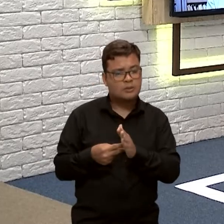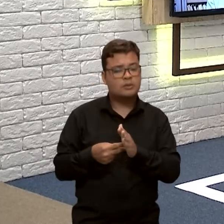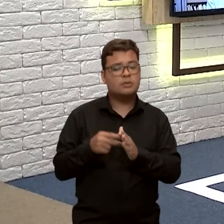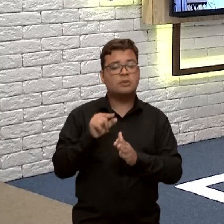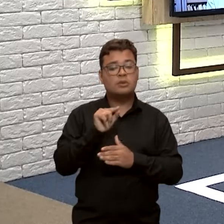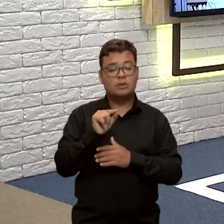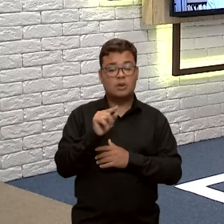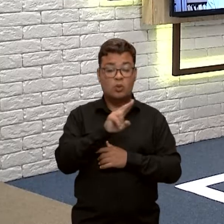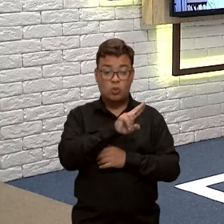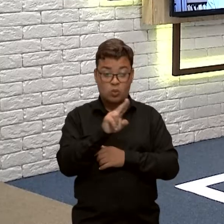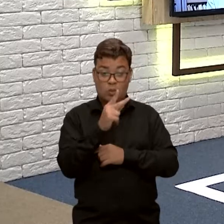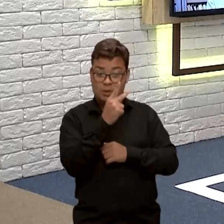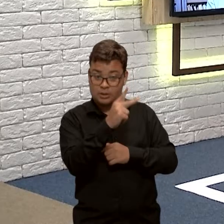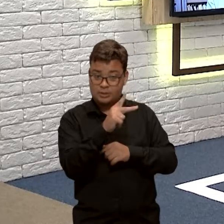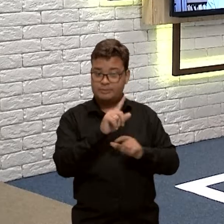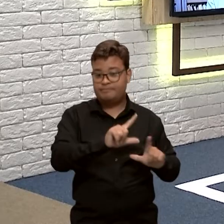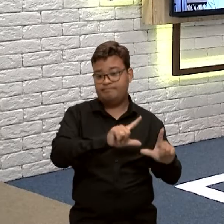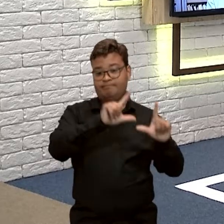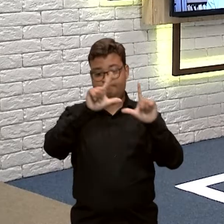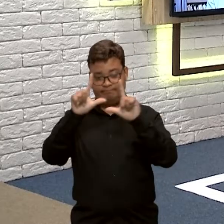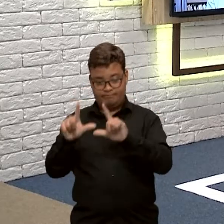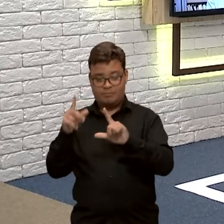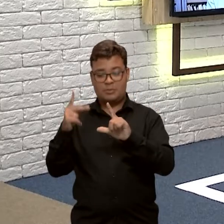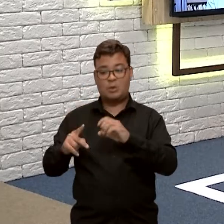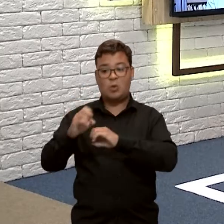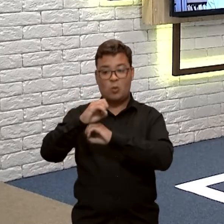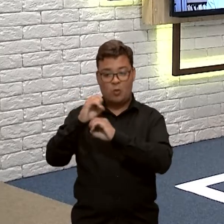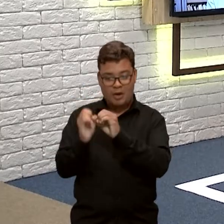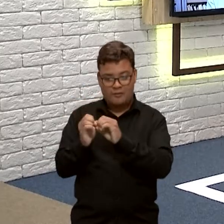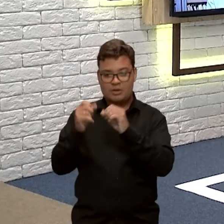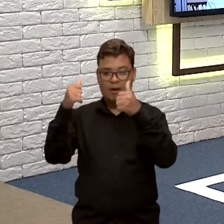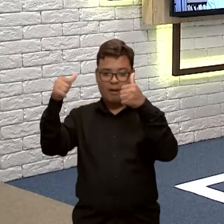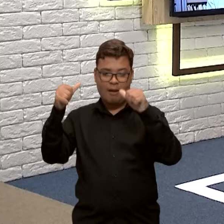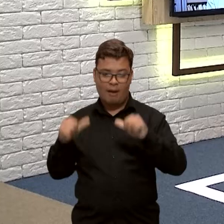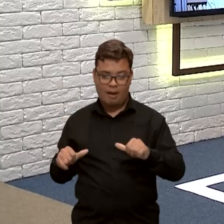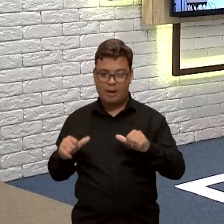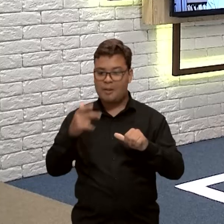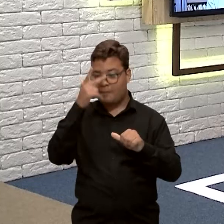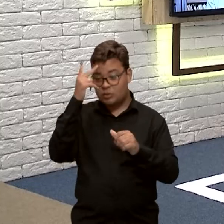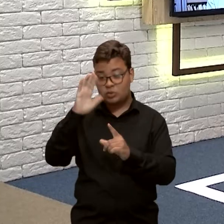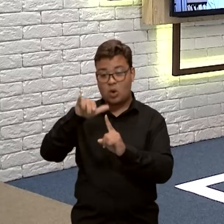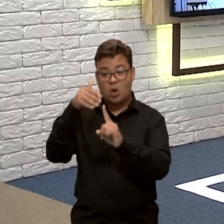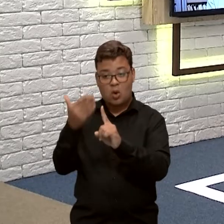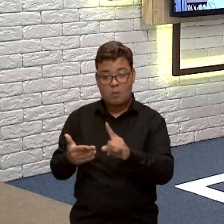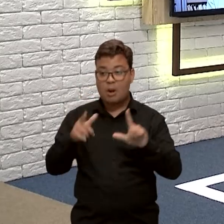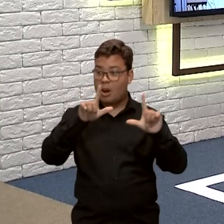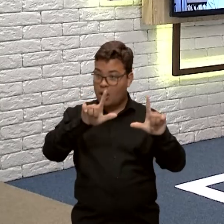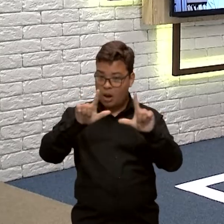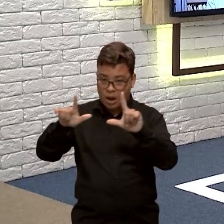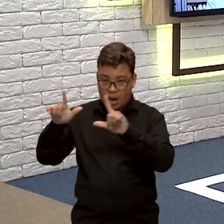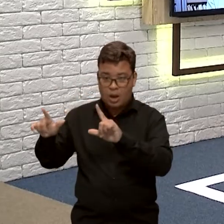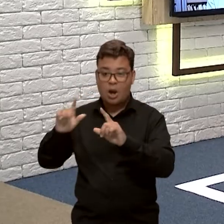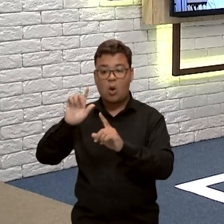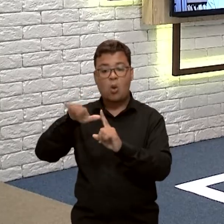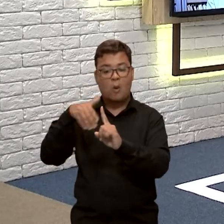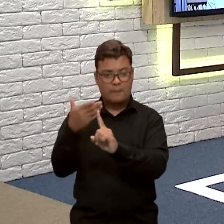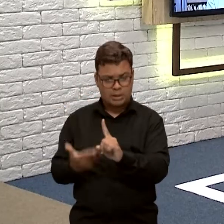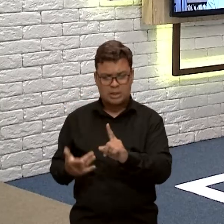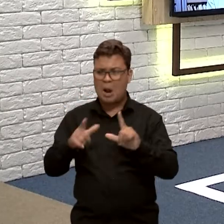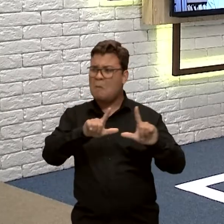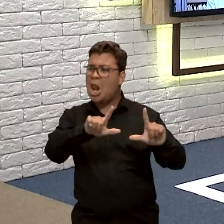na galeria de homenageados da universidade, que é uma galeria que não é extensa e que tem que ser